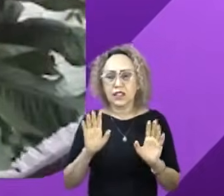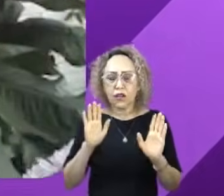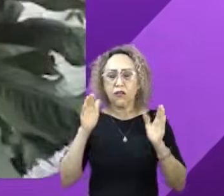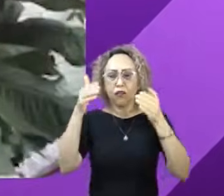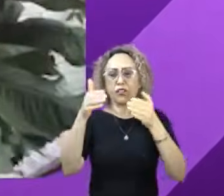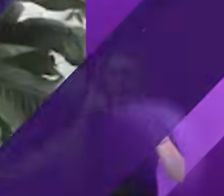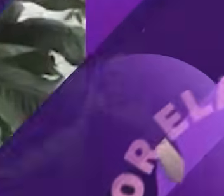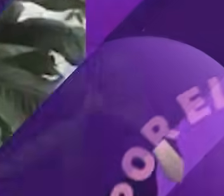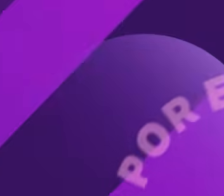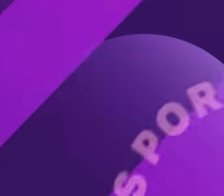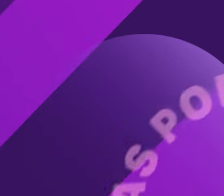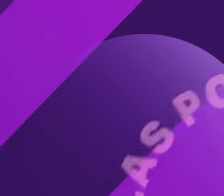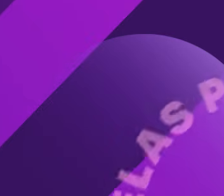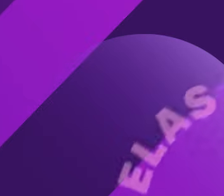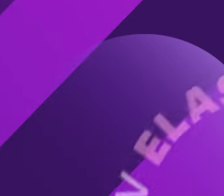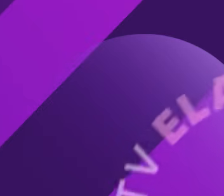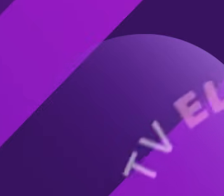voltadas para o Norte com mais carinho.